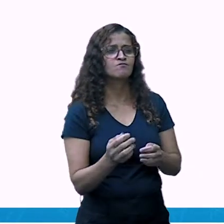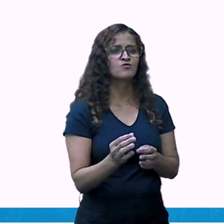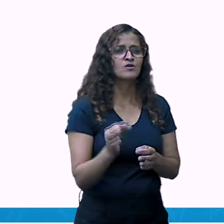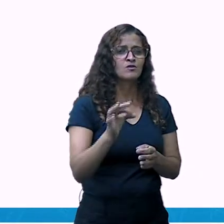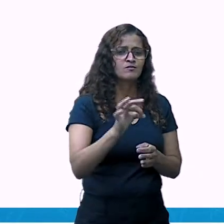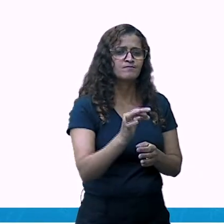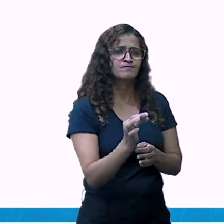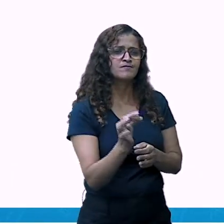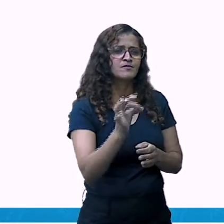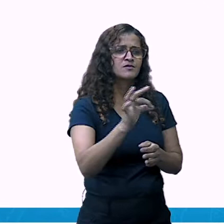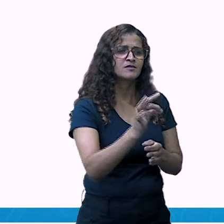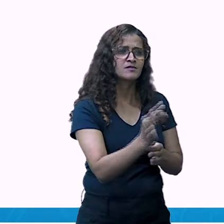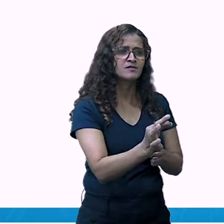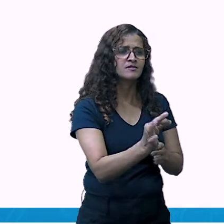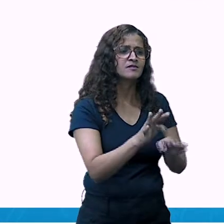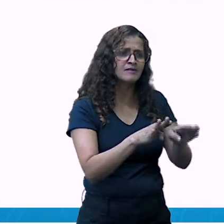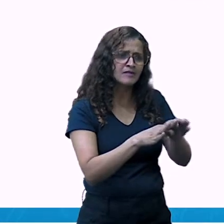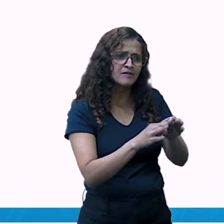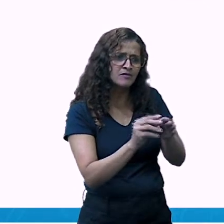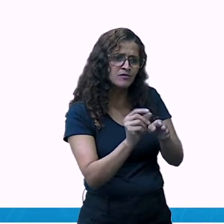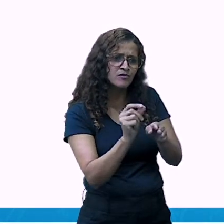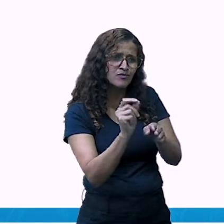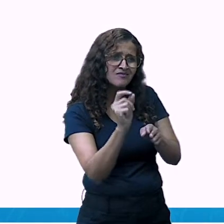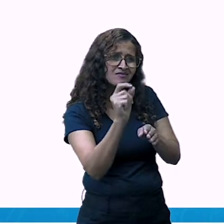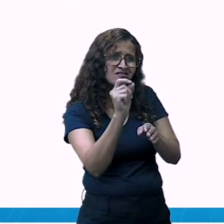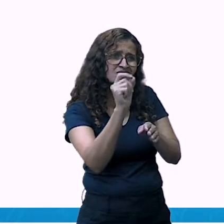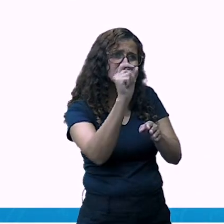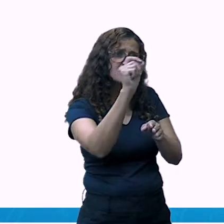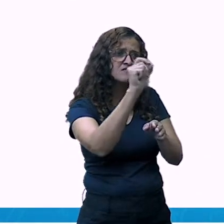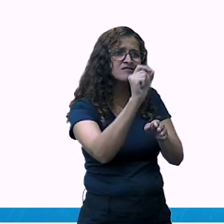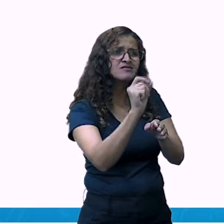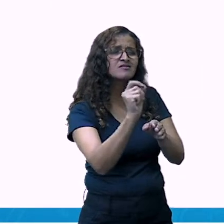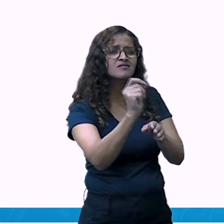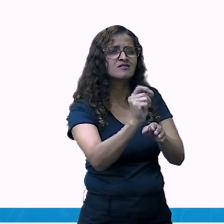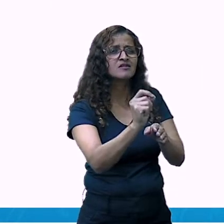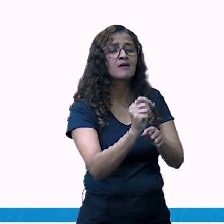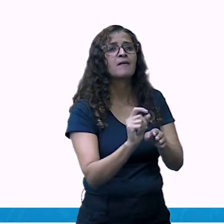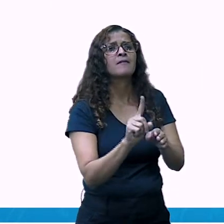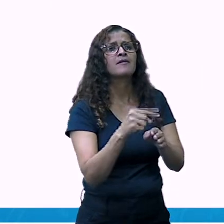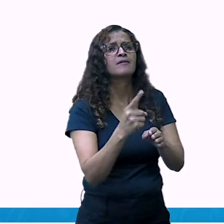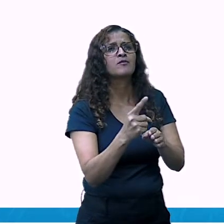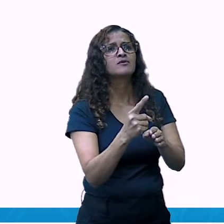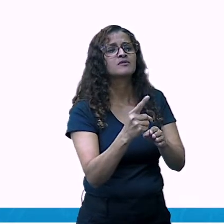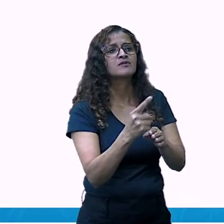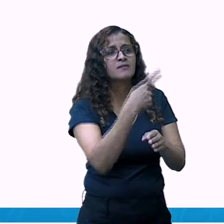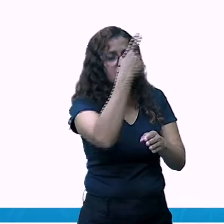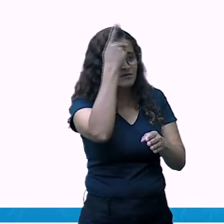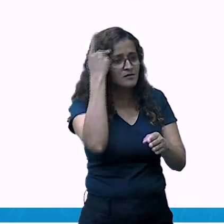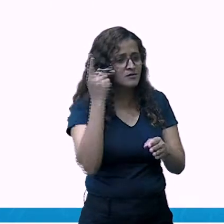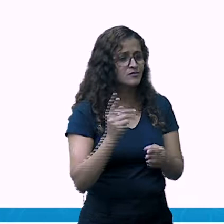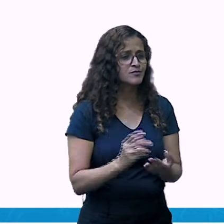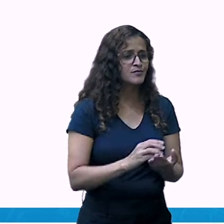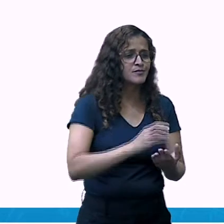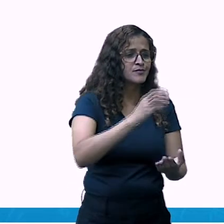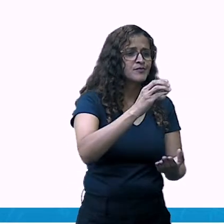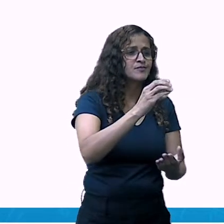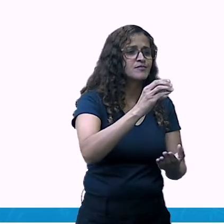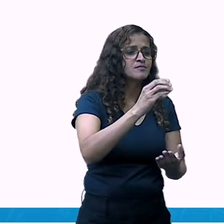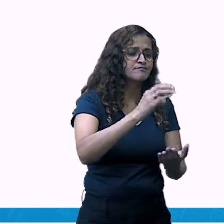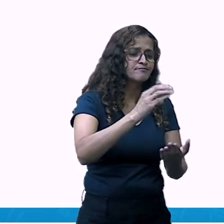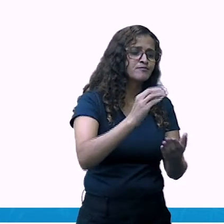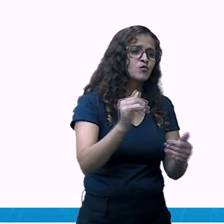os fungos, fazem uma mistura para estar borrifando, para estar jogando ali e